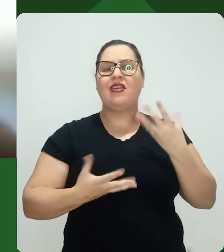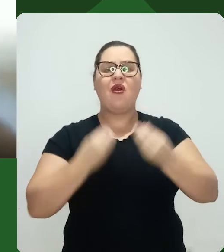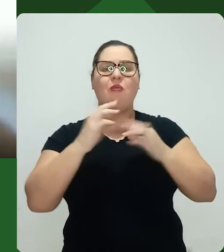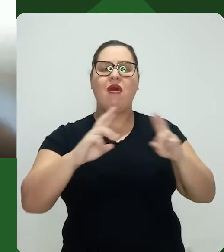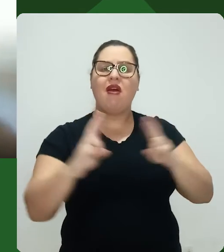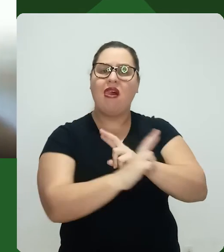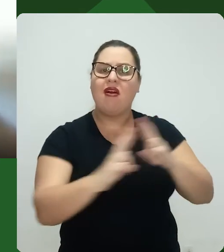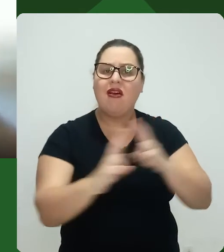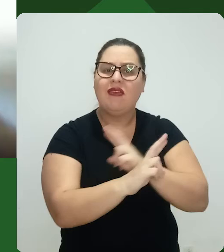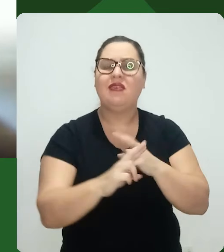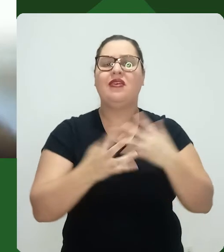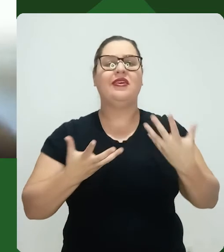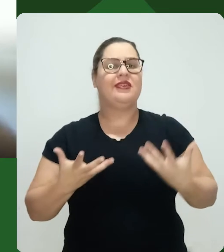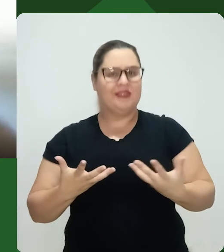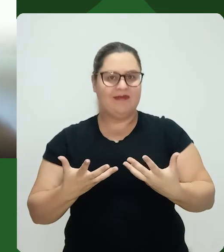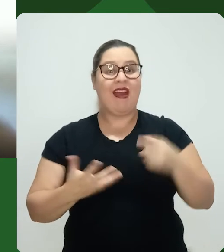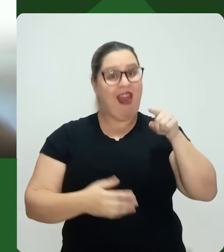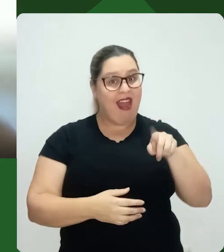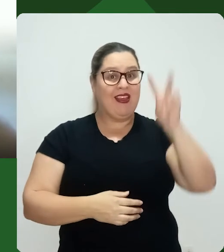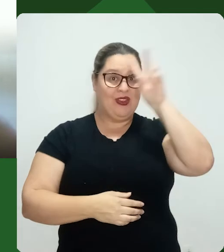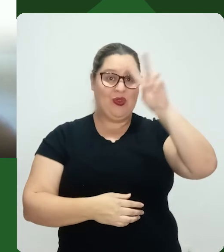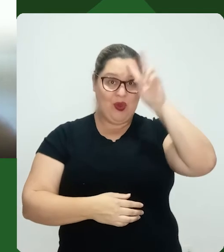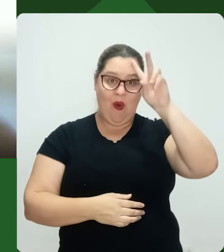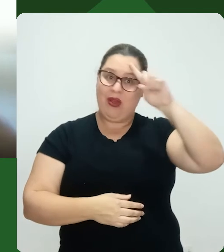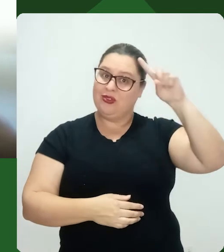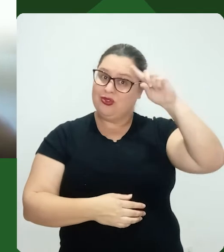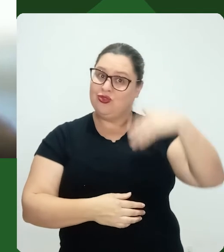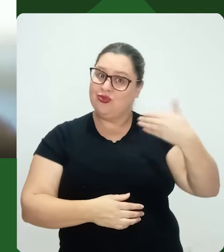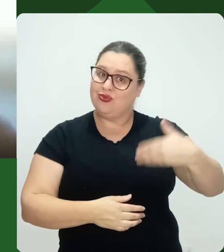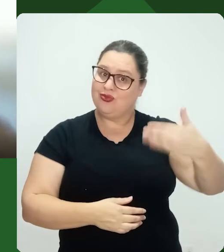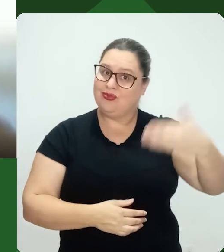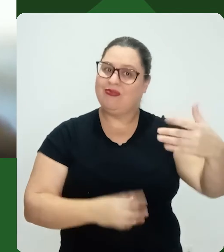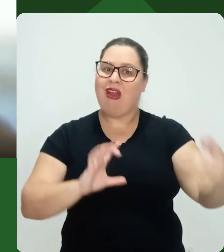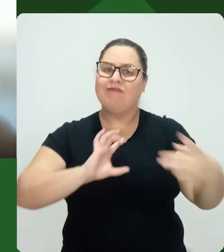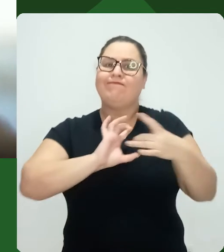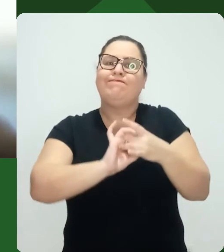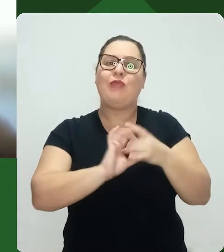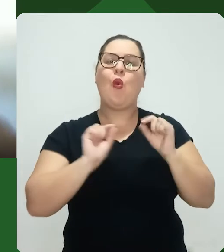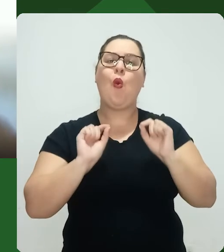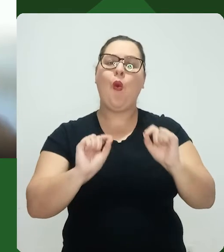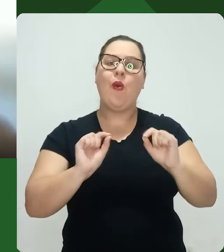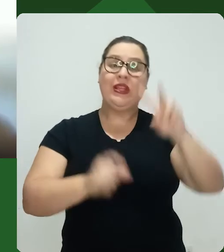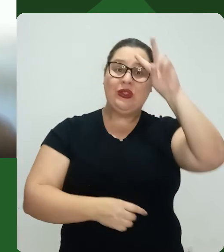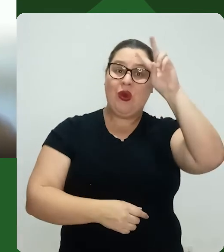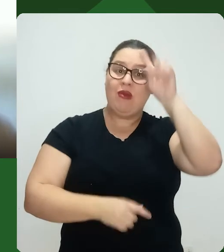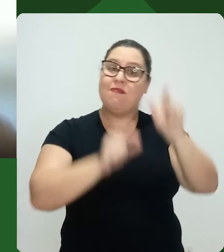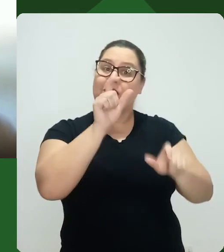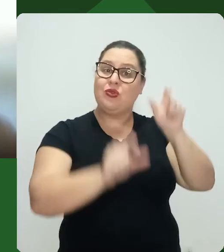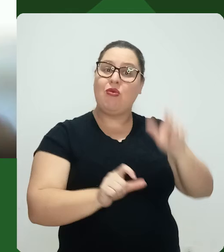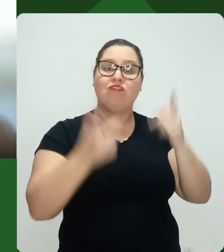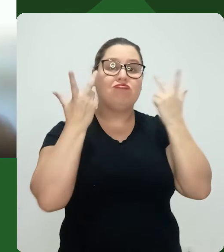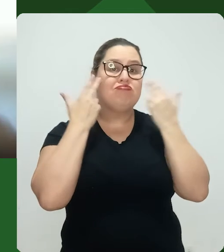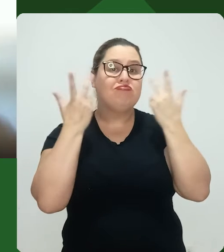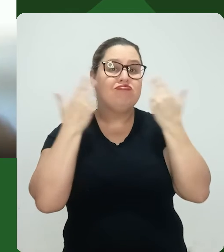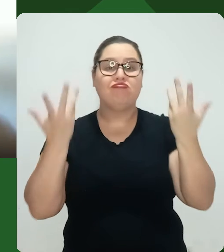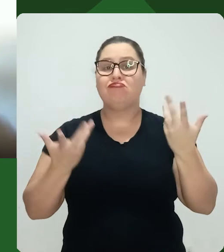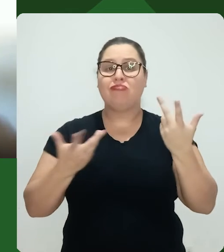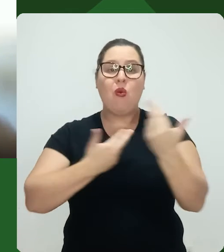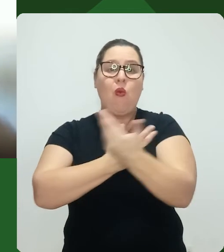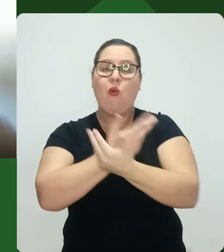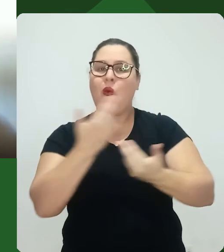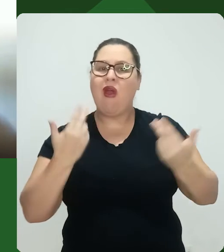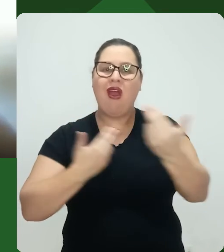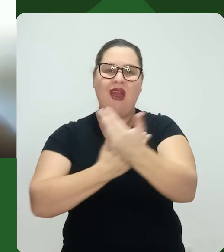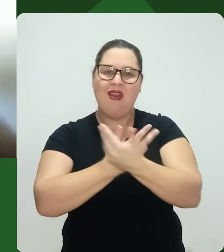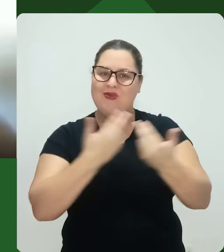suas casas e como é que são os relacionamentos, né? Então, uma história mais cotidiana e mais ligada, né? Uma história das pessoas